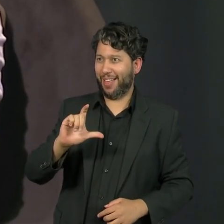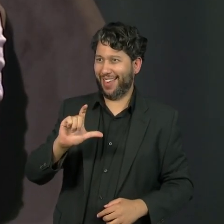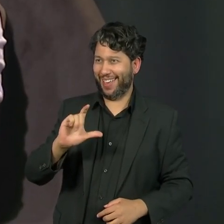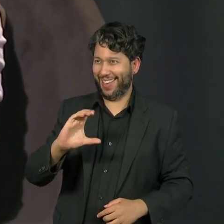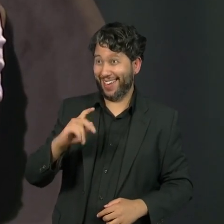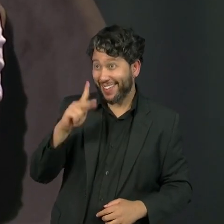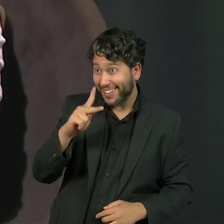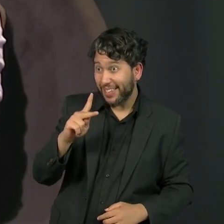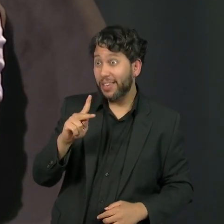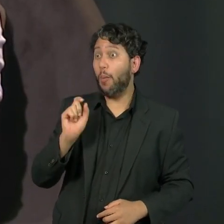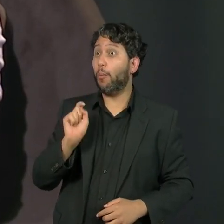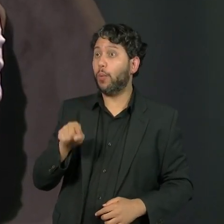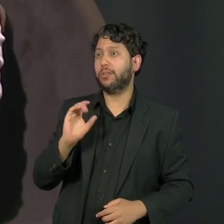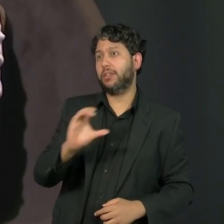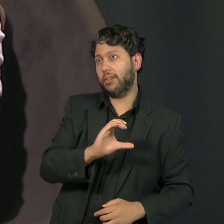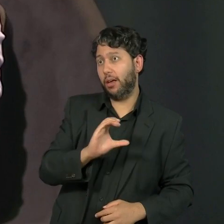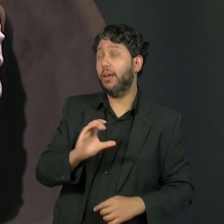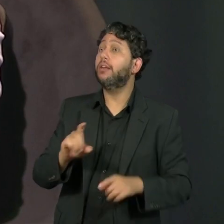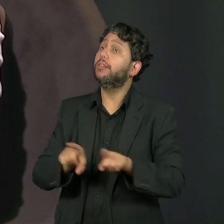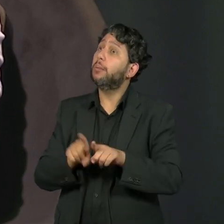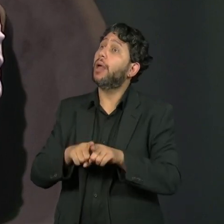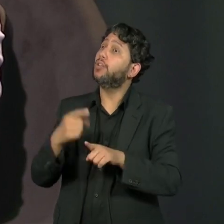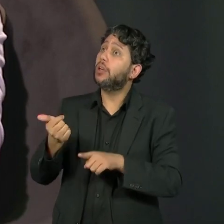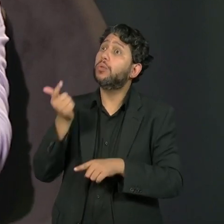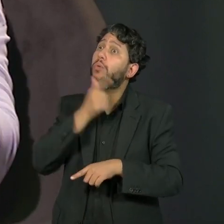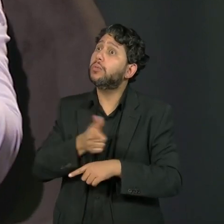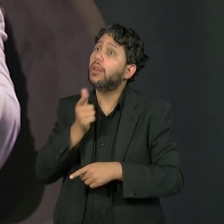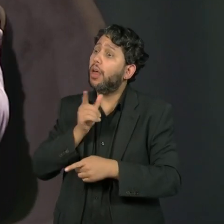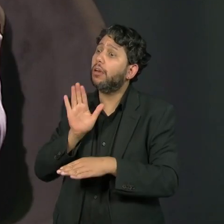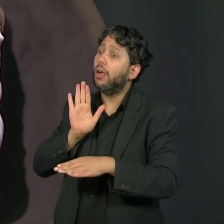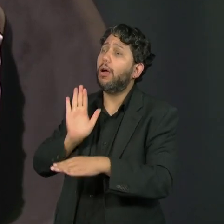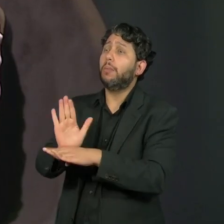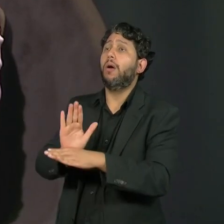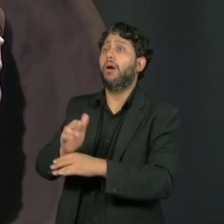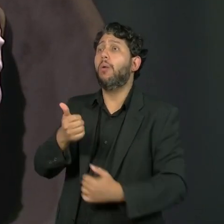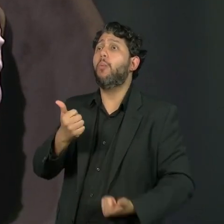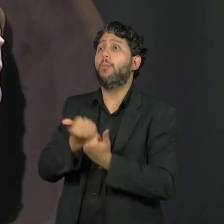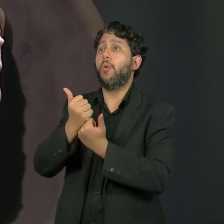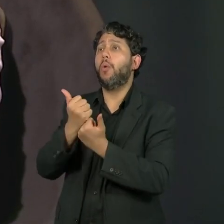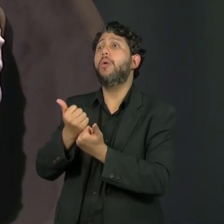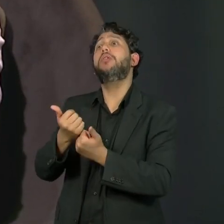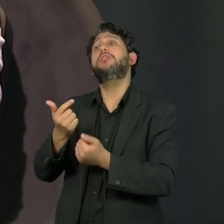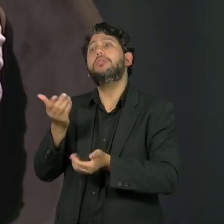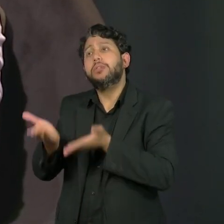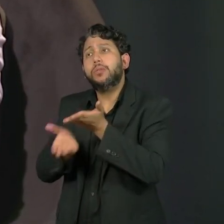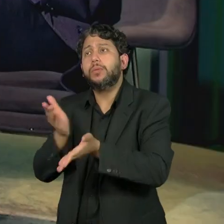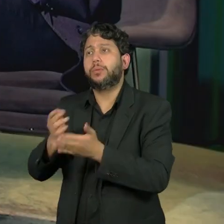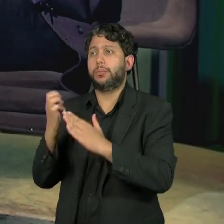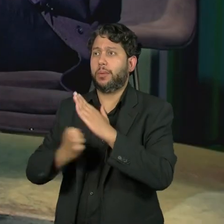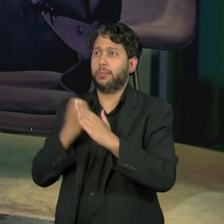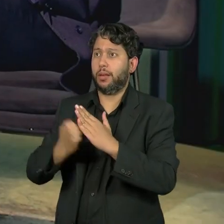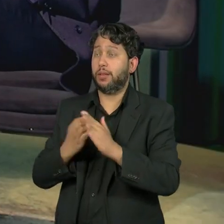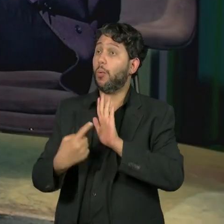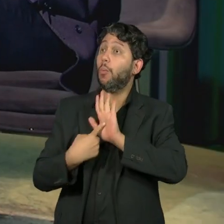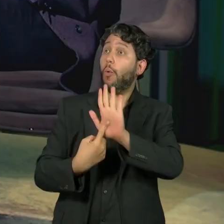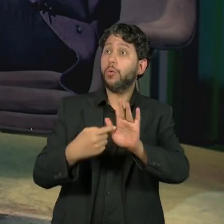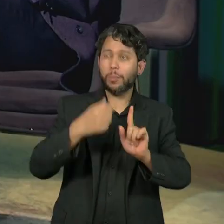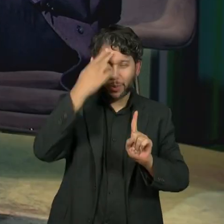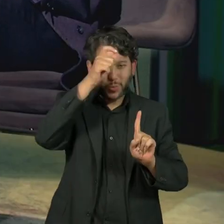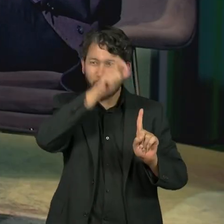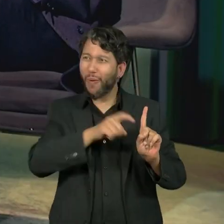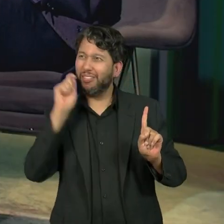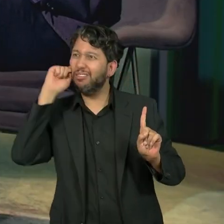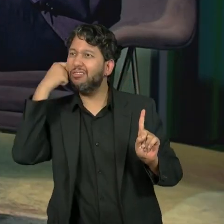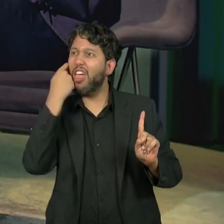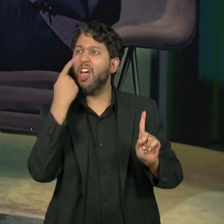serviços criativos para marcas e empresas. E é sobre mostrar a pessoa negra sob o viés da excelência. Eu acho que nós temos há muito tempo